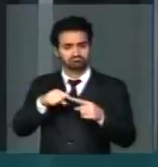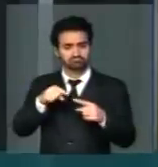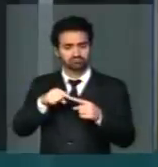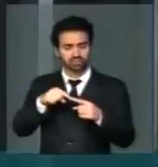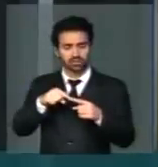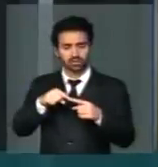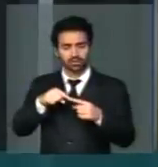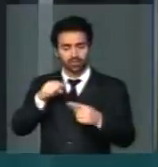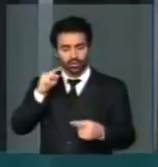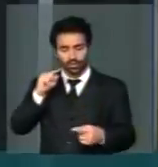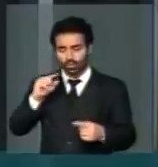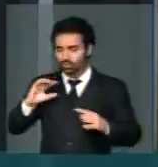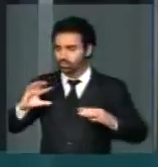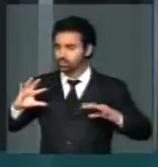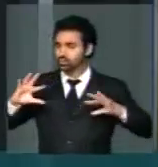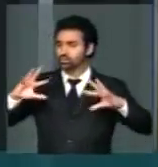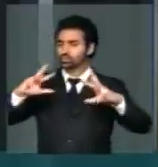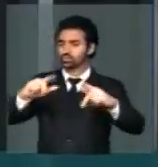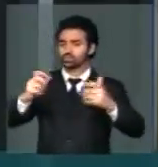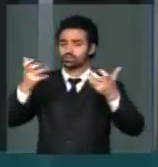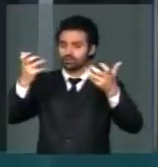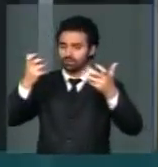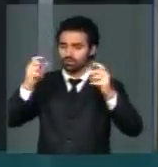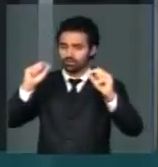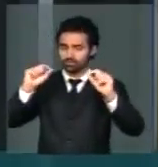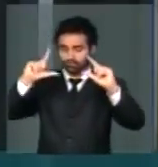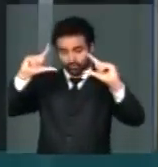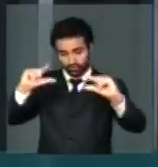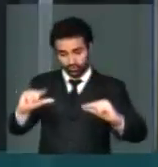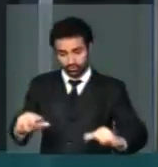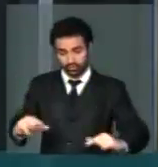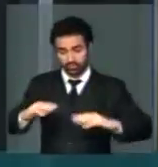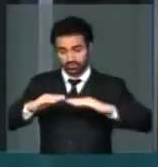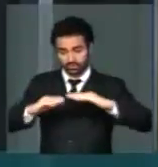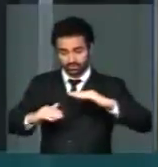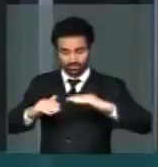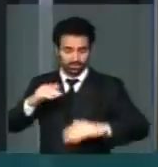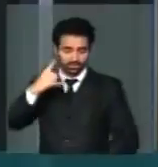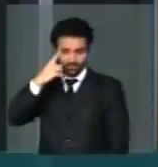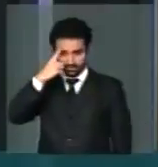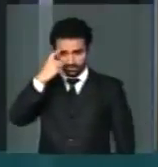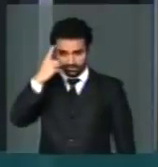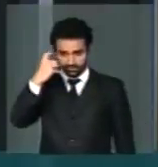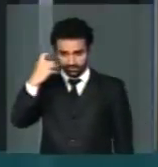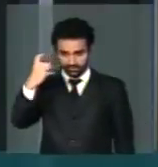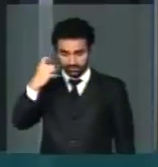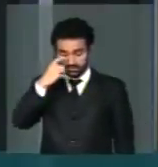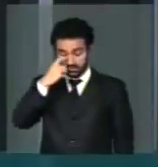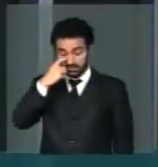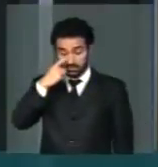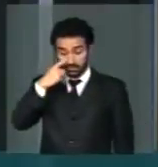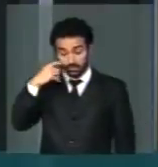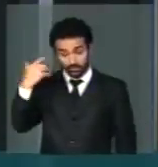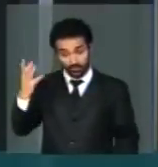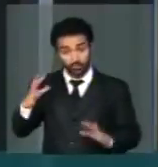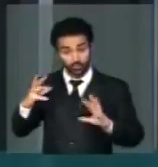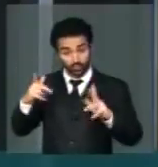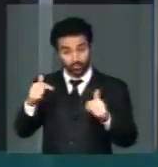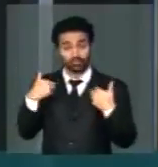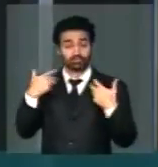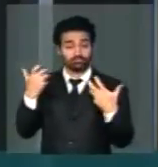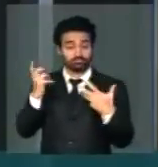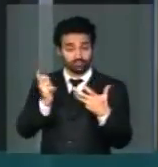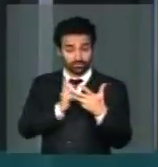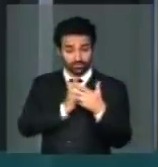todos seria a diminuição dos índices de violência. E pelo interesse de todos ser a diminuição dos índices